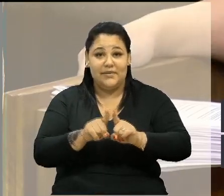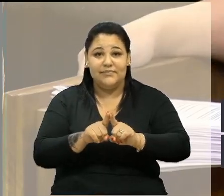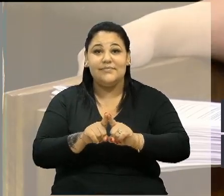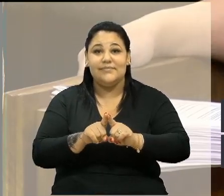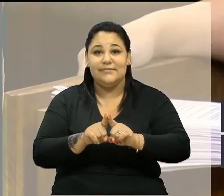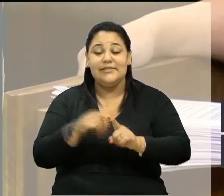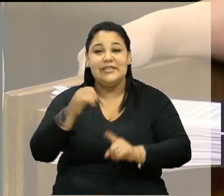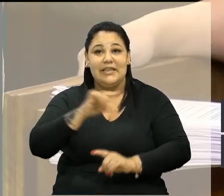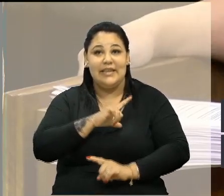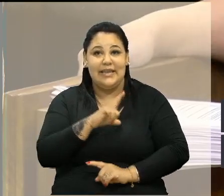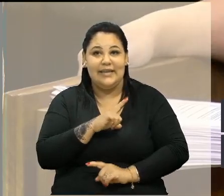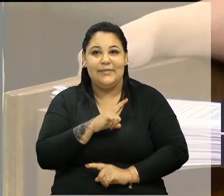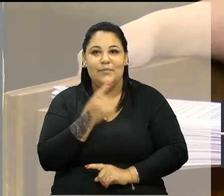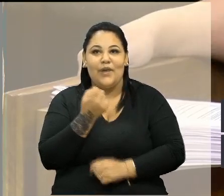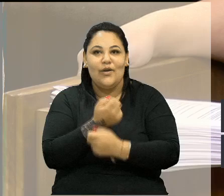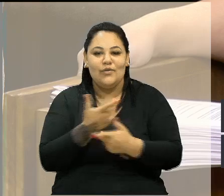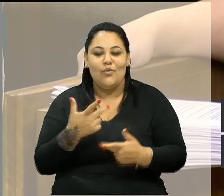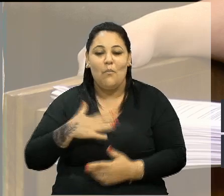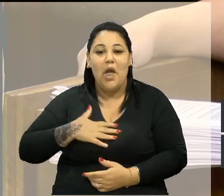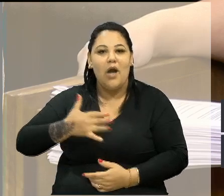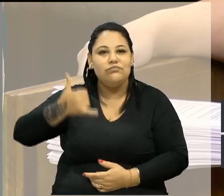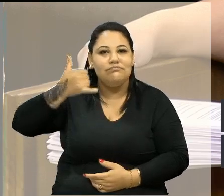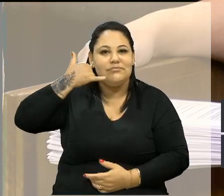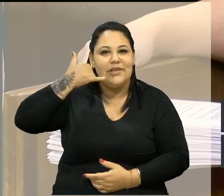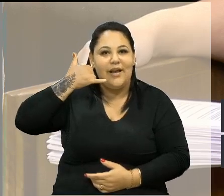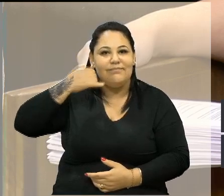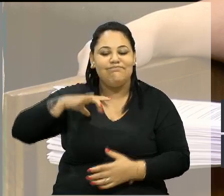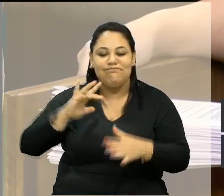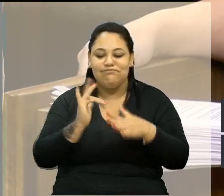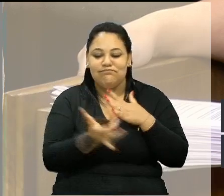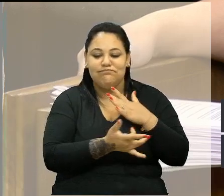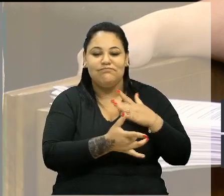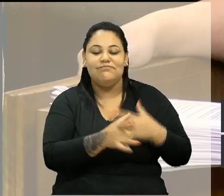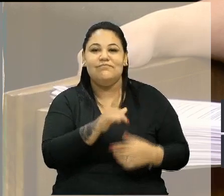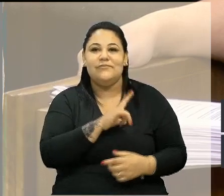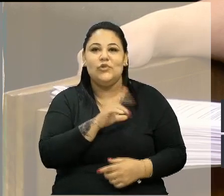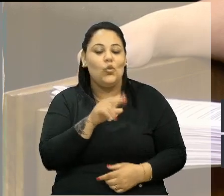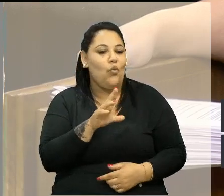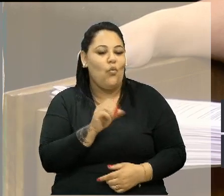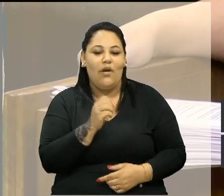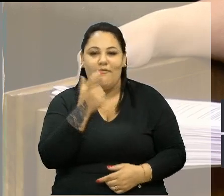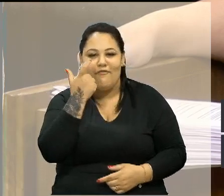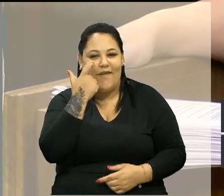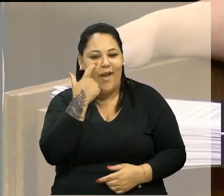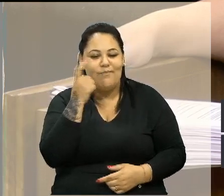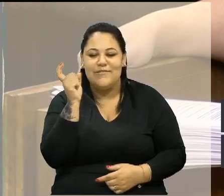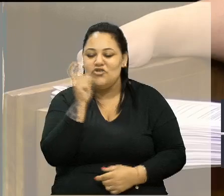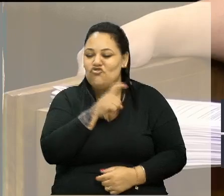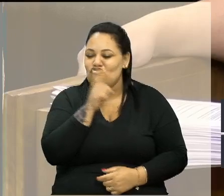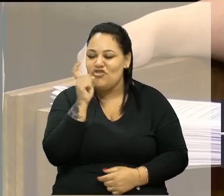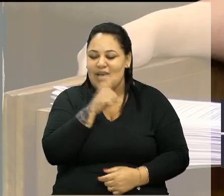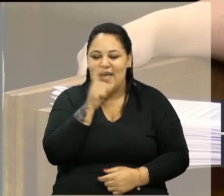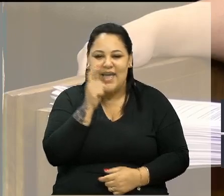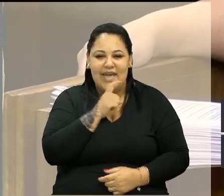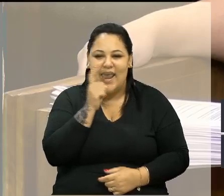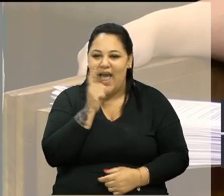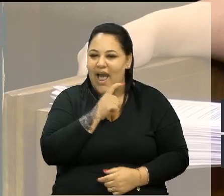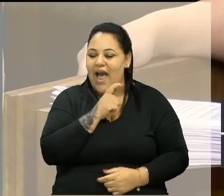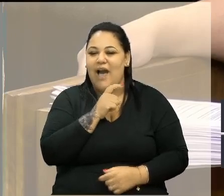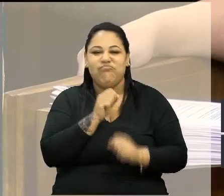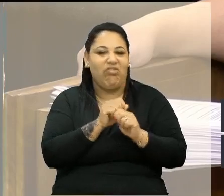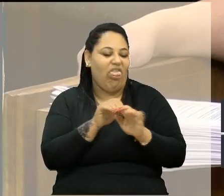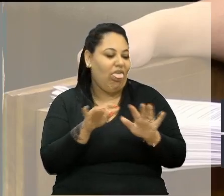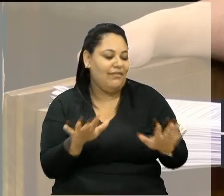Se tem uma coisa que no meu celular, nas minhas redes sociais, vocês jamais vão pegar, é uma mentira, é uma fake news,